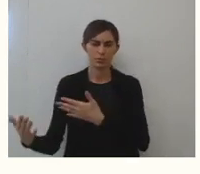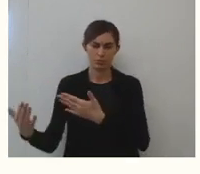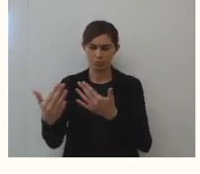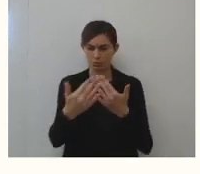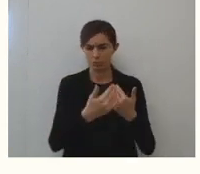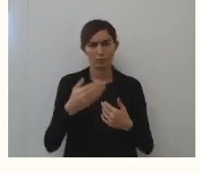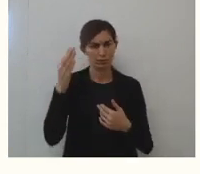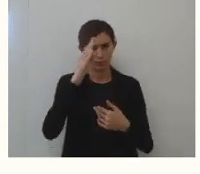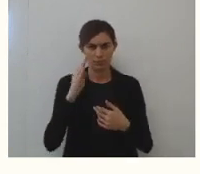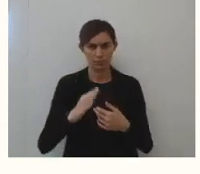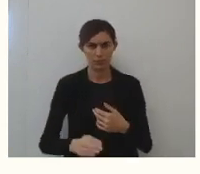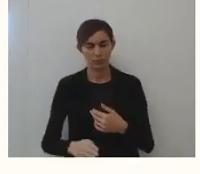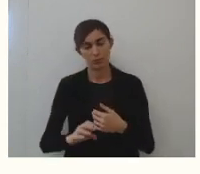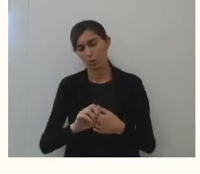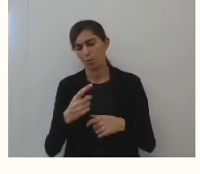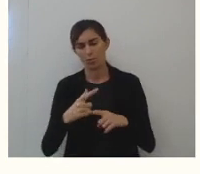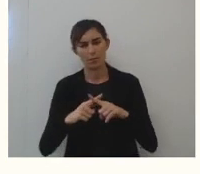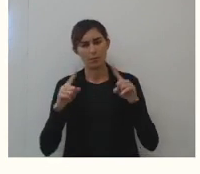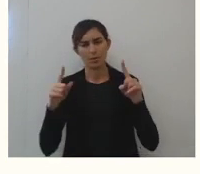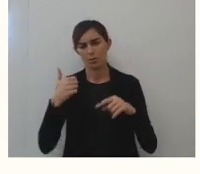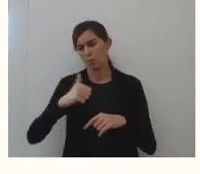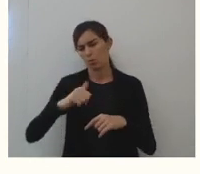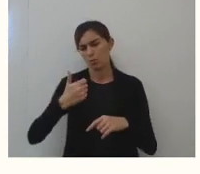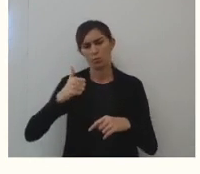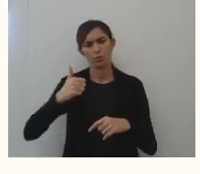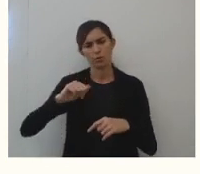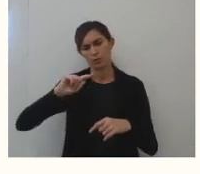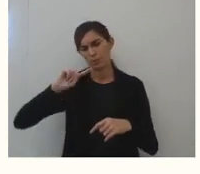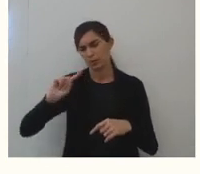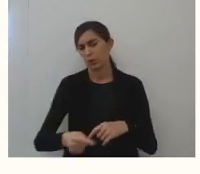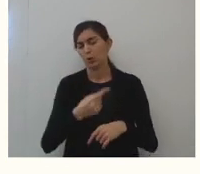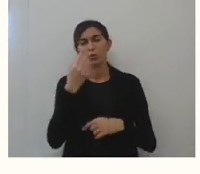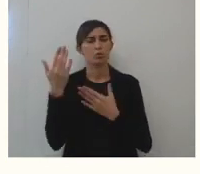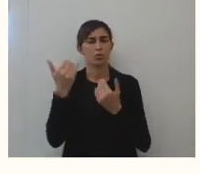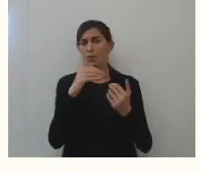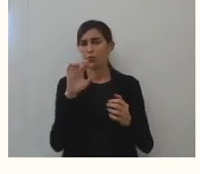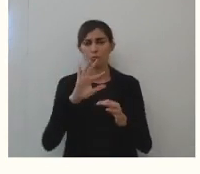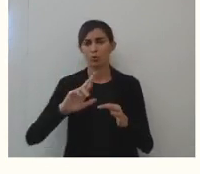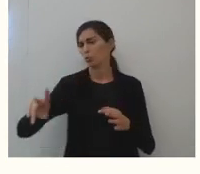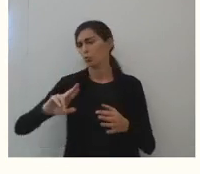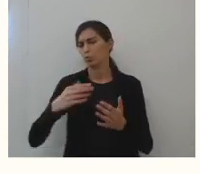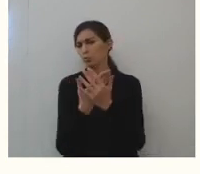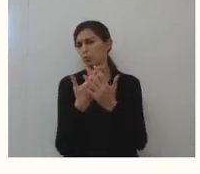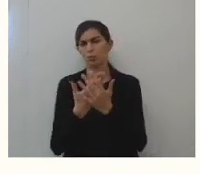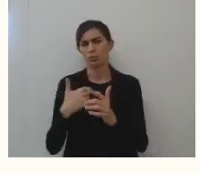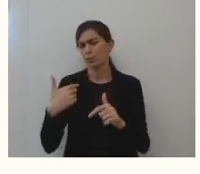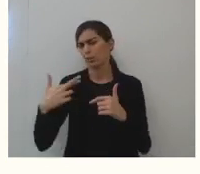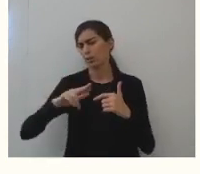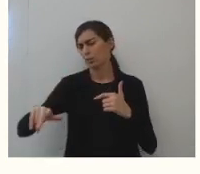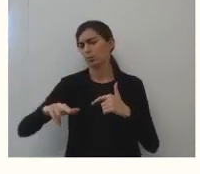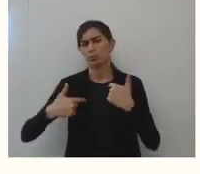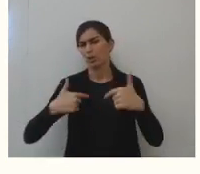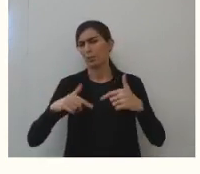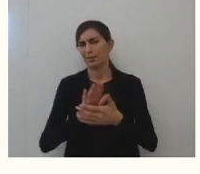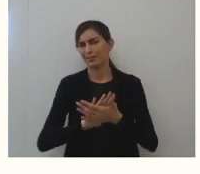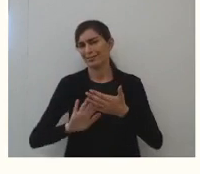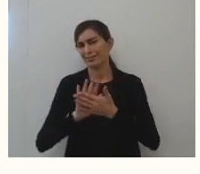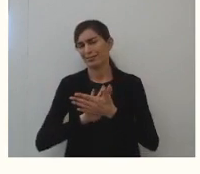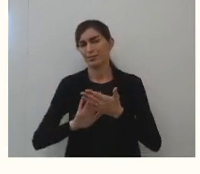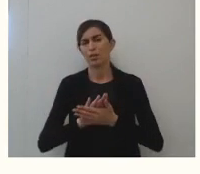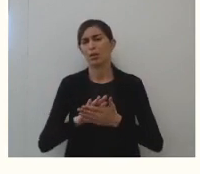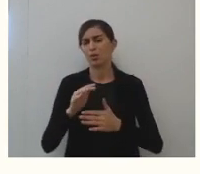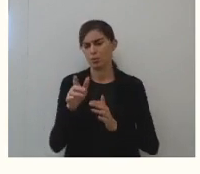do Brasil, ou mais de 11 milhões de jovens não estudam ou não trabalham, certo? A gente tem chamado